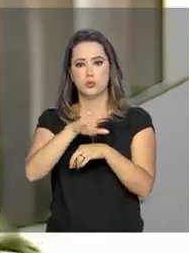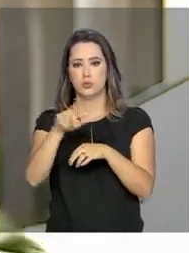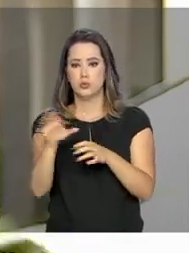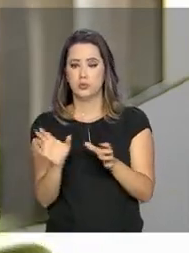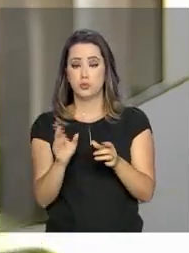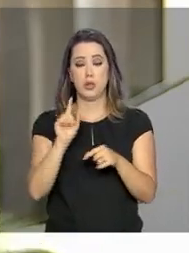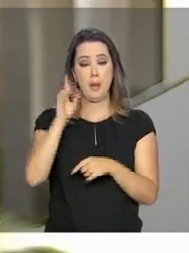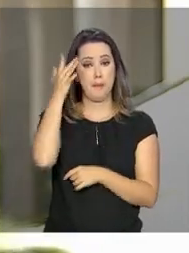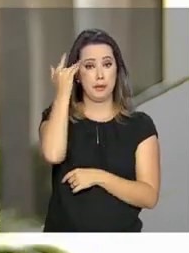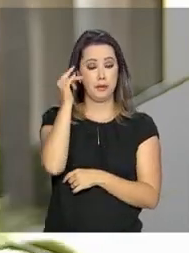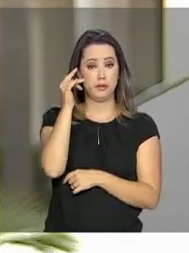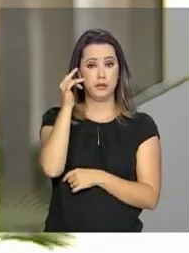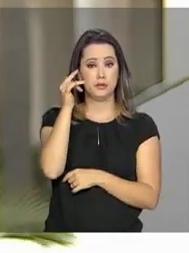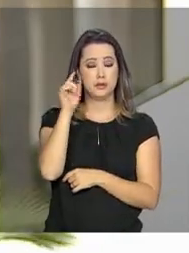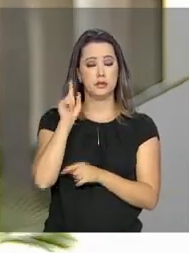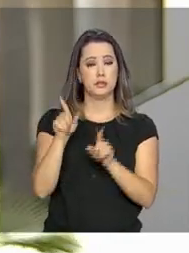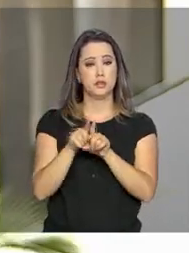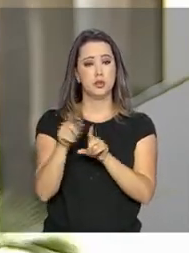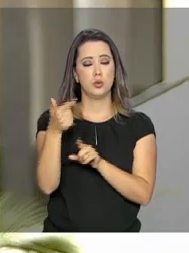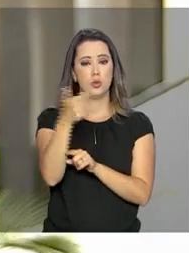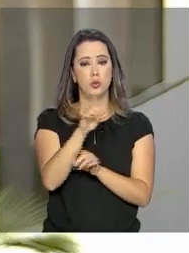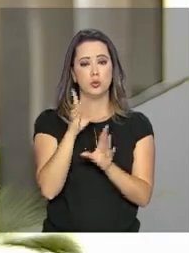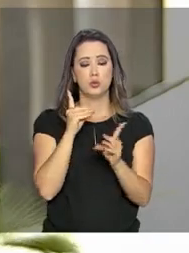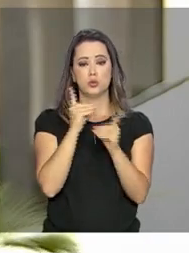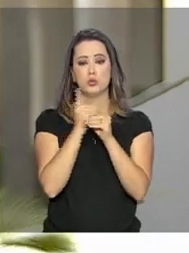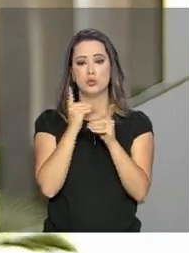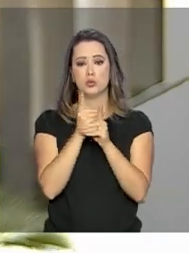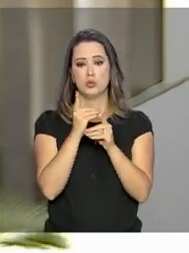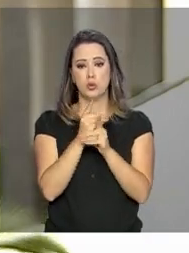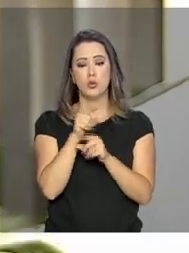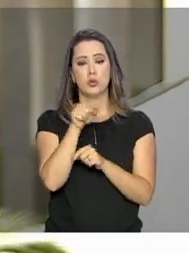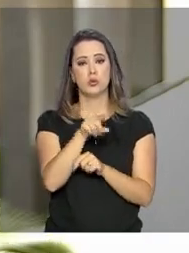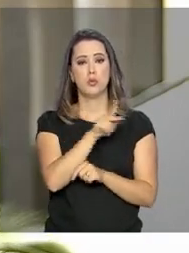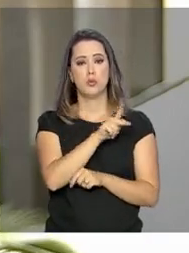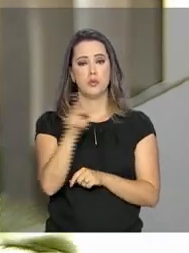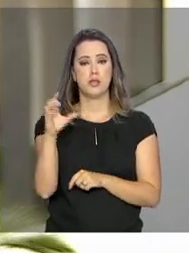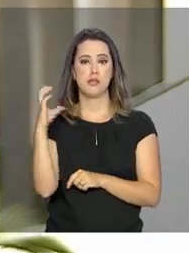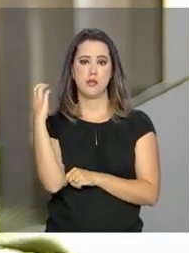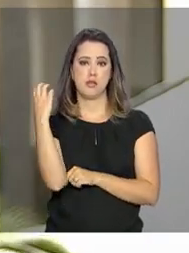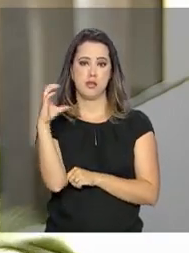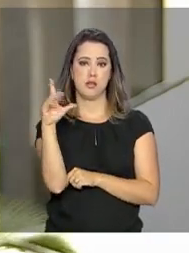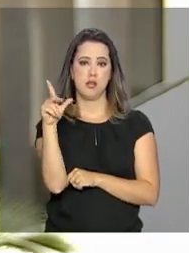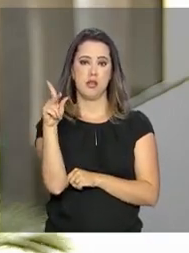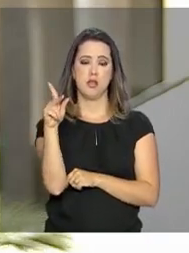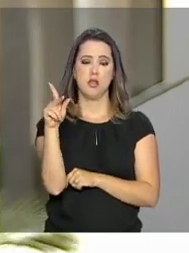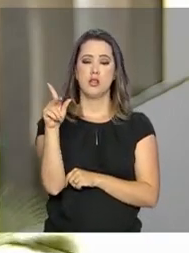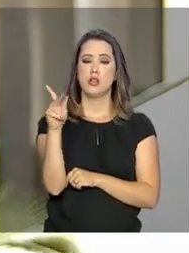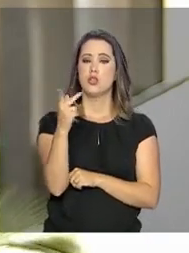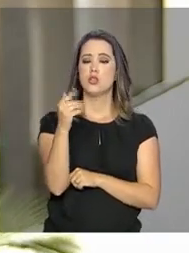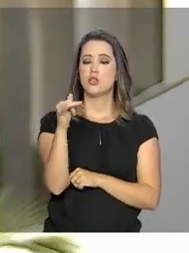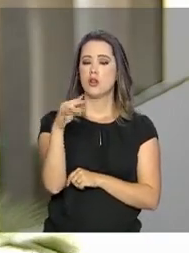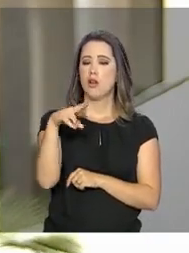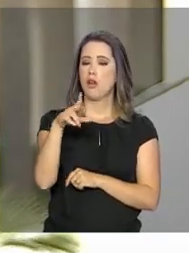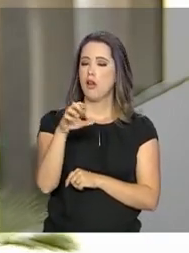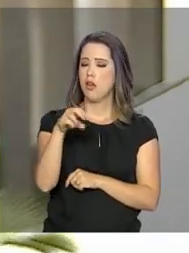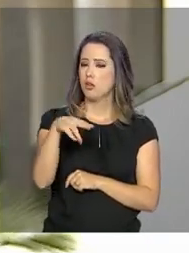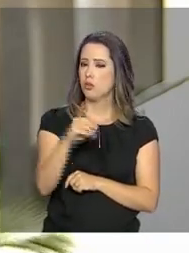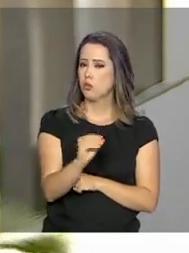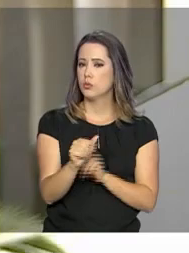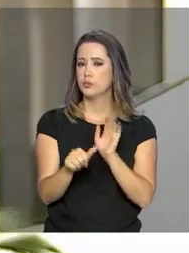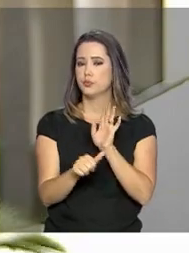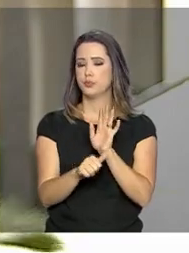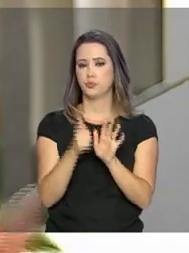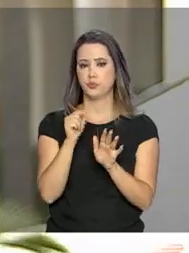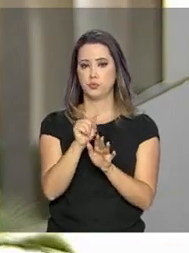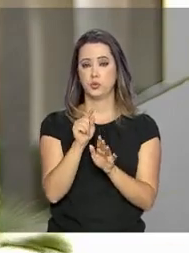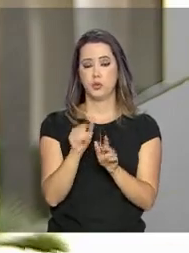um outro encontro bilateral dessa vez com o presidente chileno sebastián pinheira amanhã também acontece a primeira cúpula